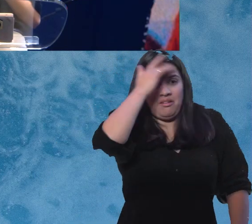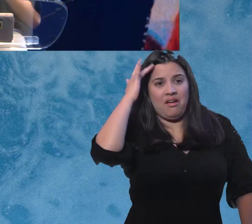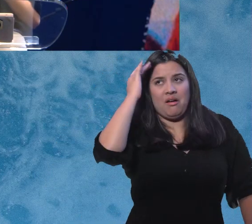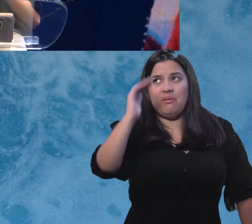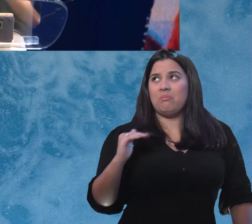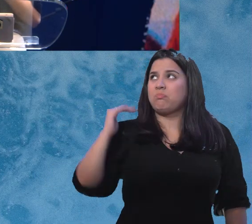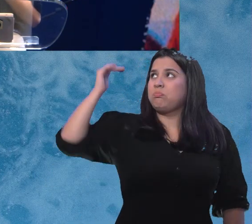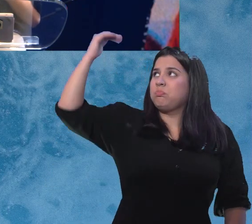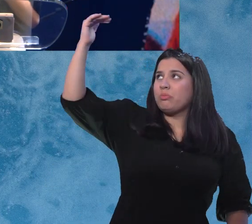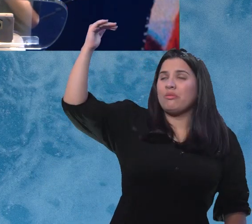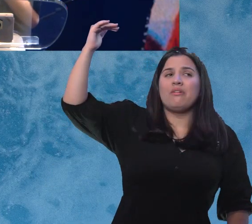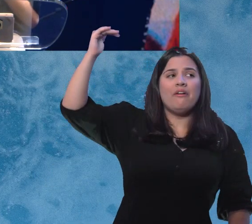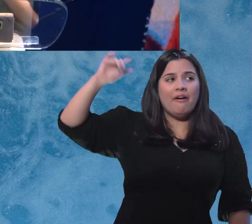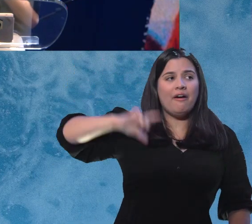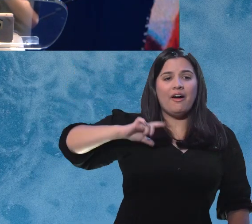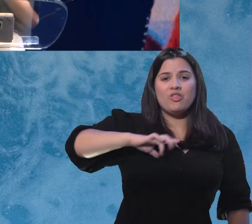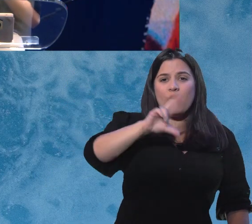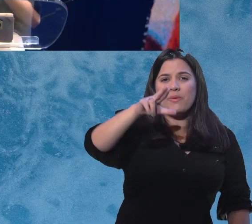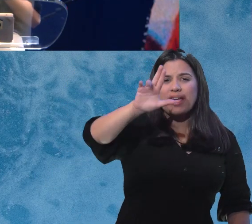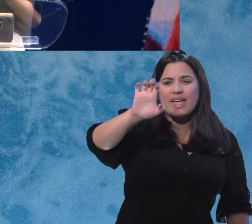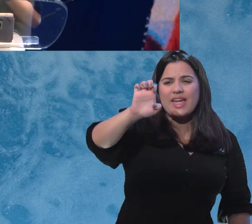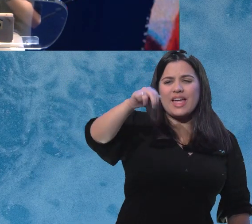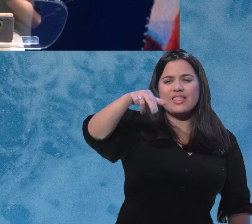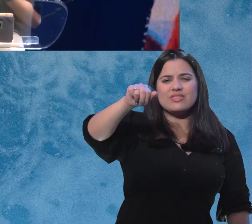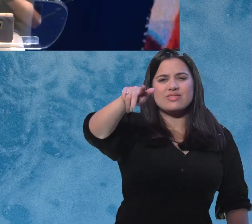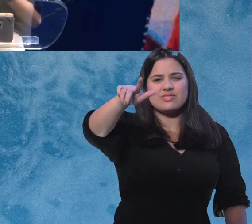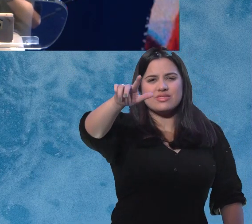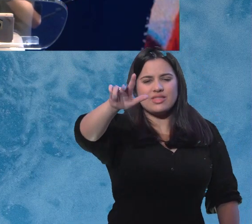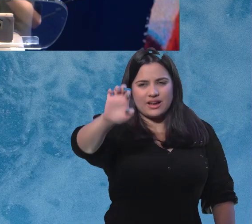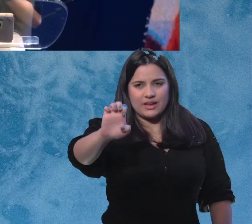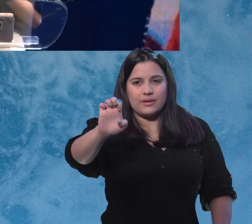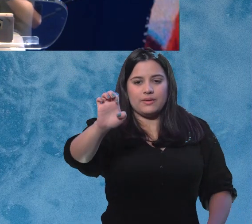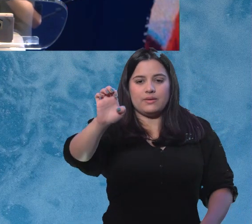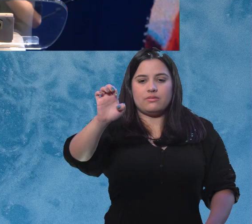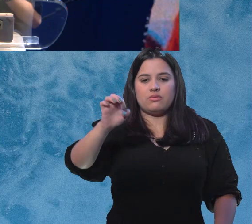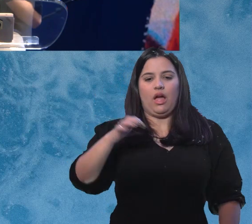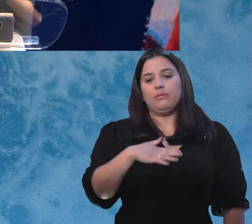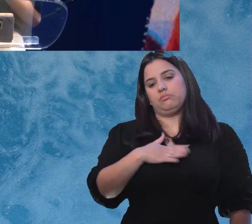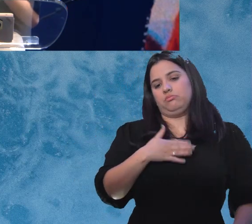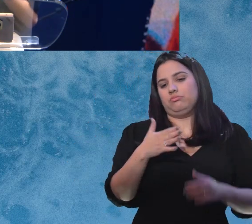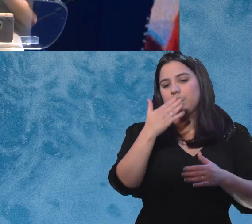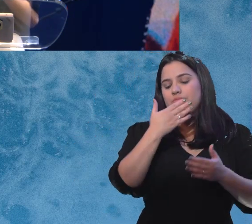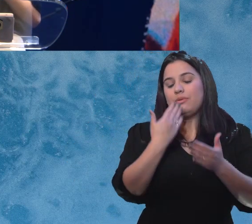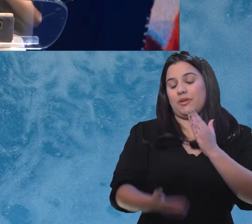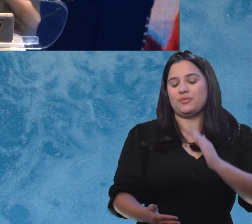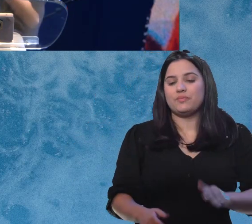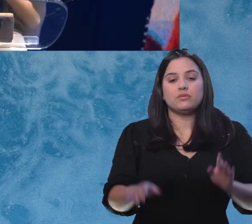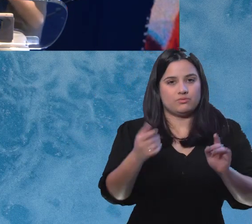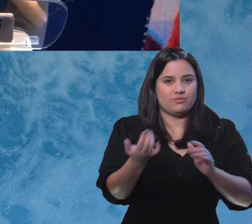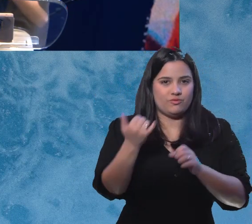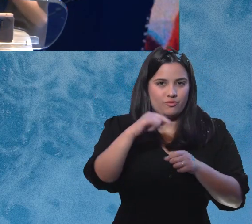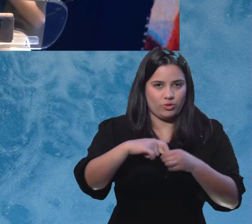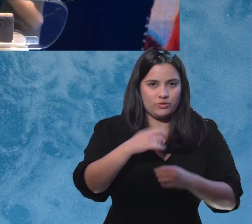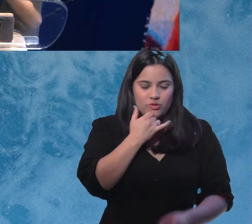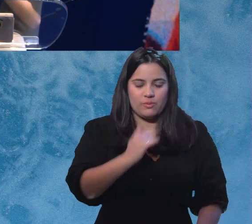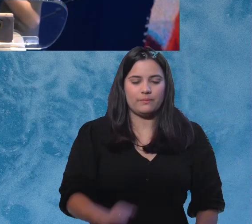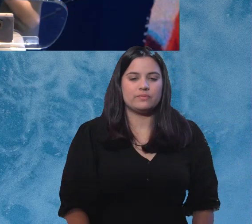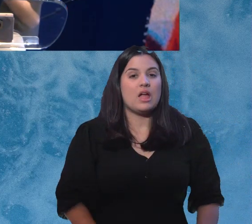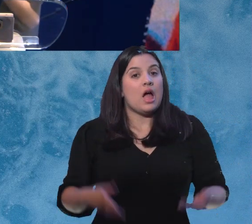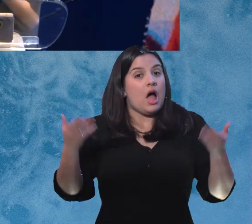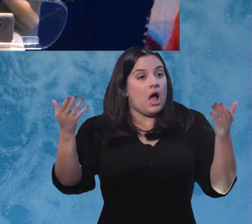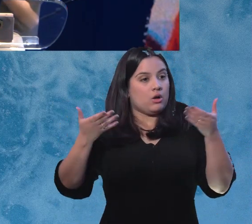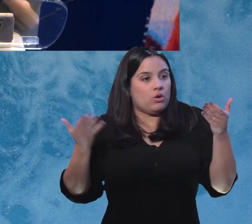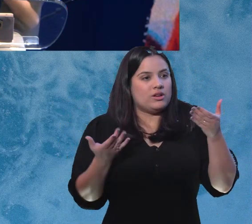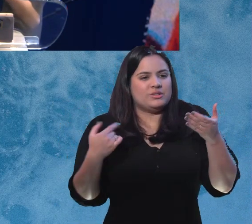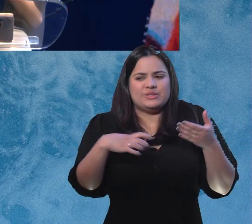descendentes de Enaque. Perto deles... Ai, meu Deus, me perdi. Perto deles nos sentimos como gafanhotos, e